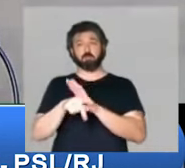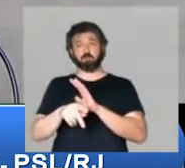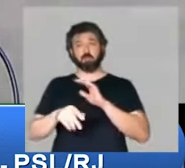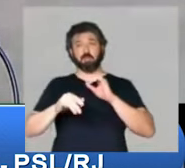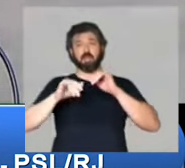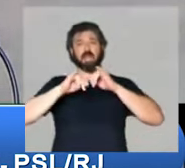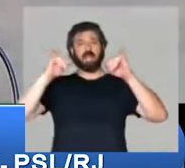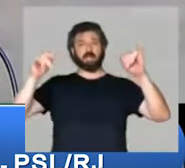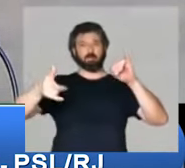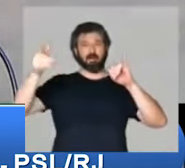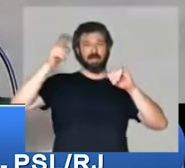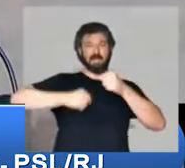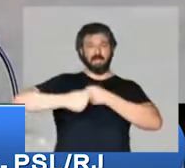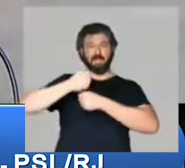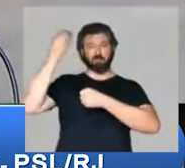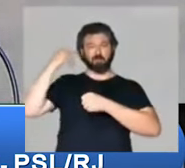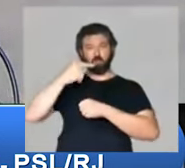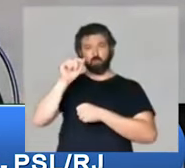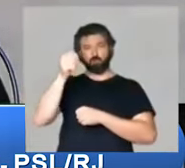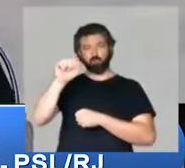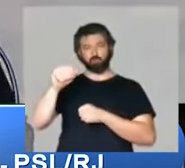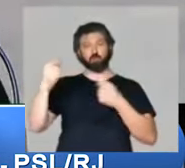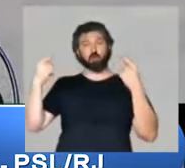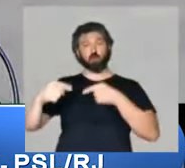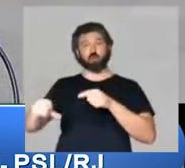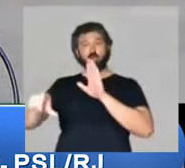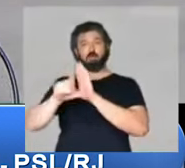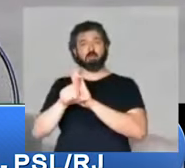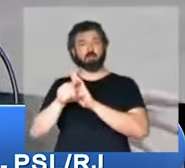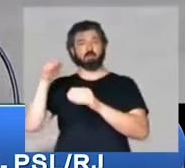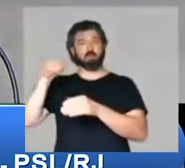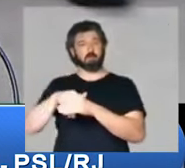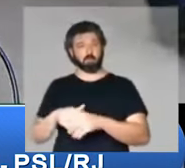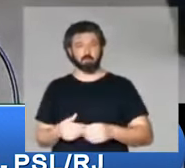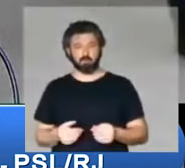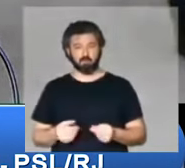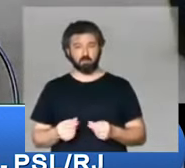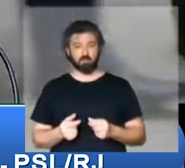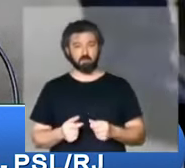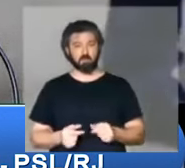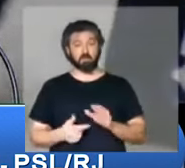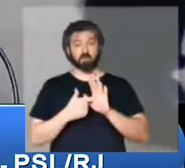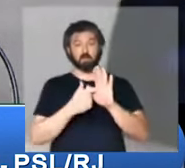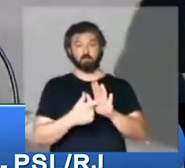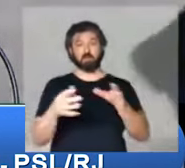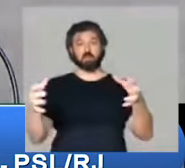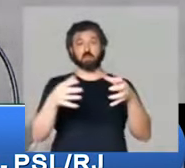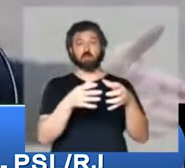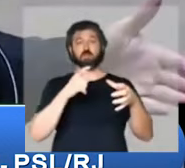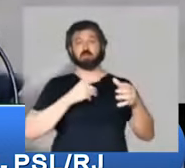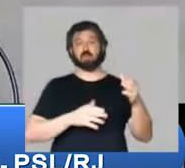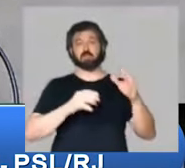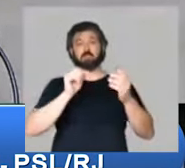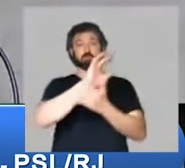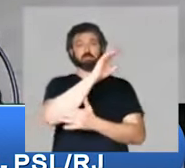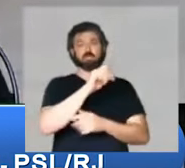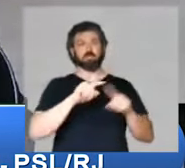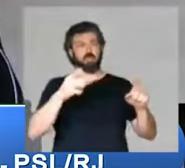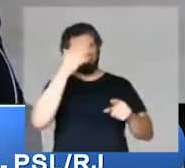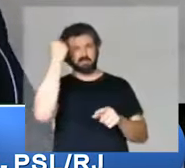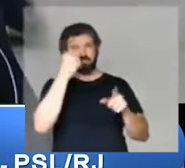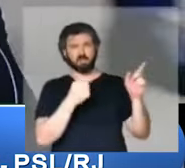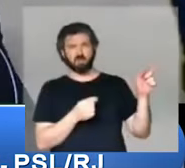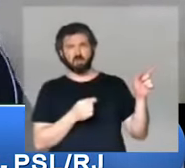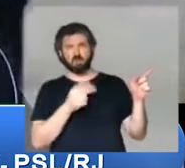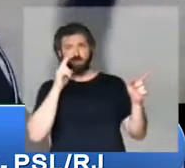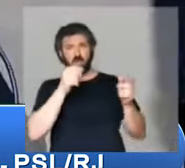campanha de Jair Bolsonaro, infringindo a legislação eleitoral e demonstrando que essa chapa deve ser cassada. Mas eu acho que ele esqueceu